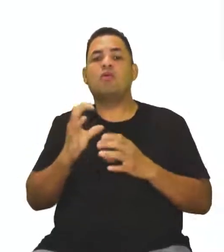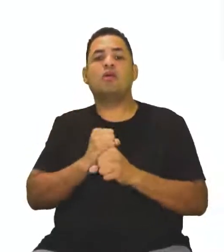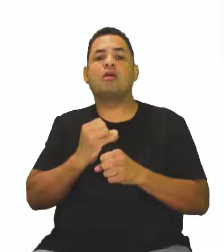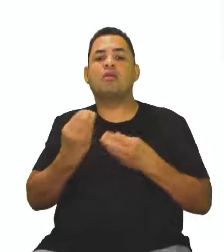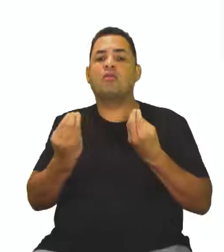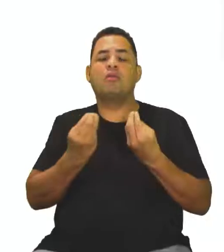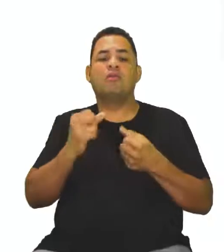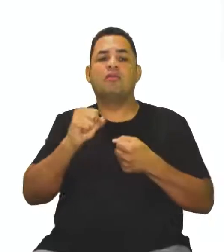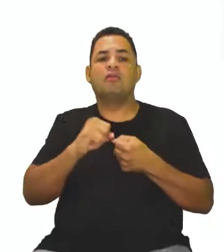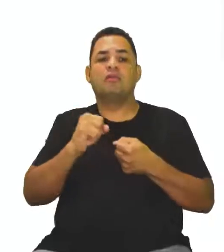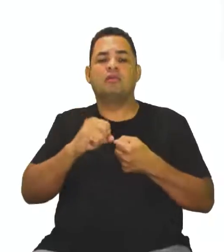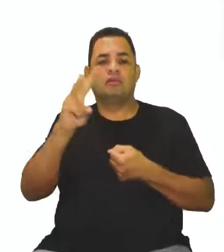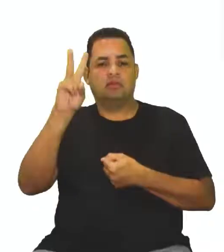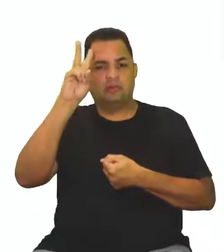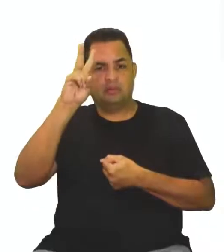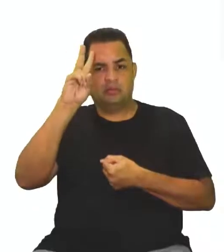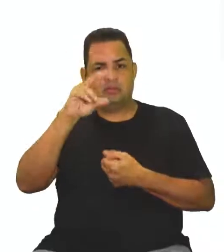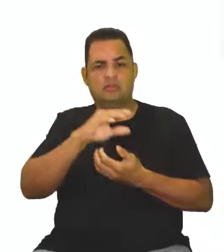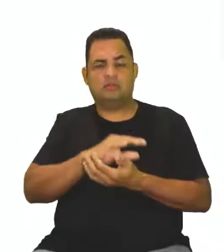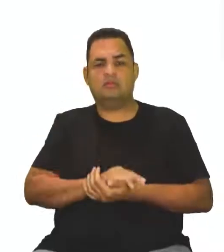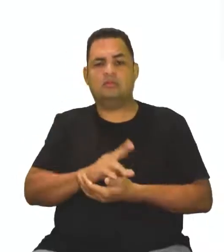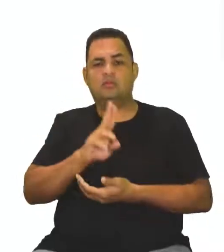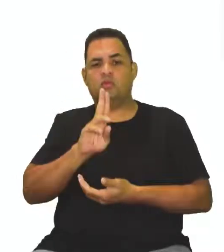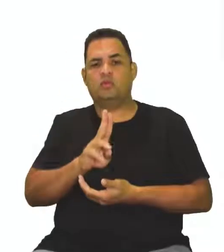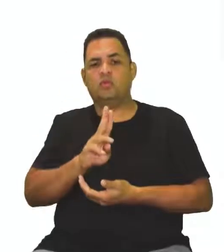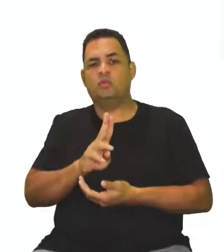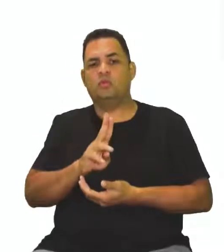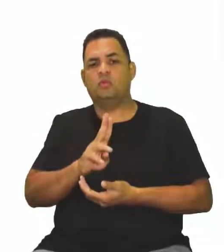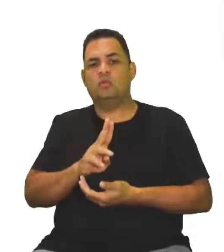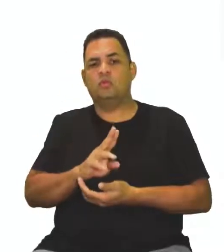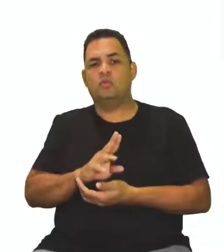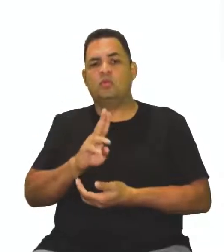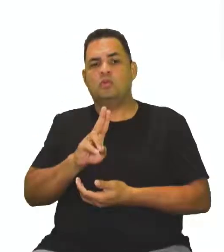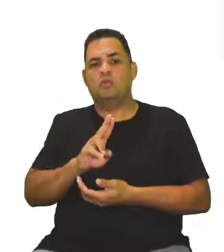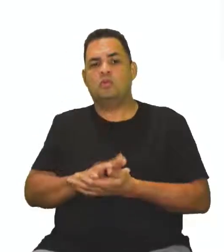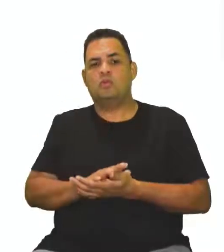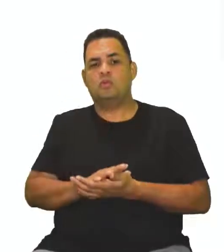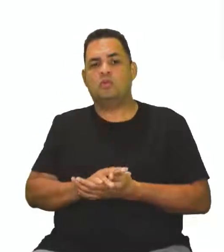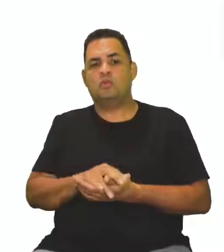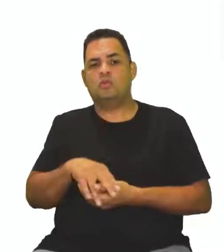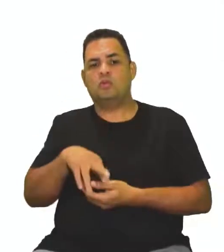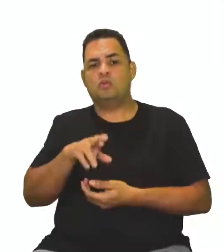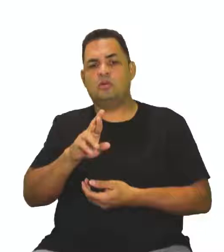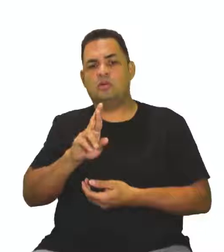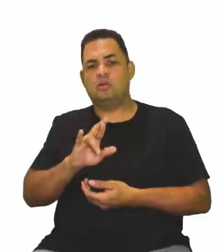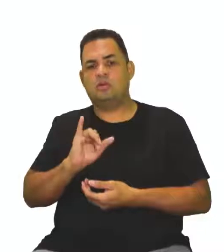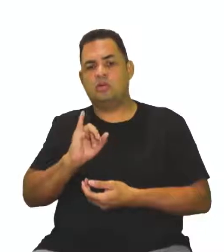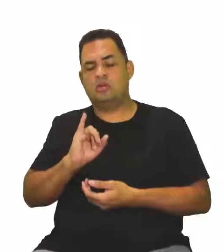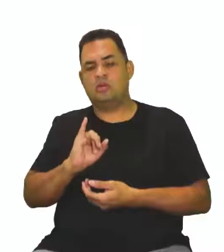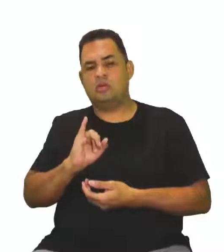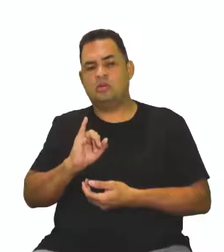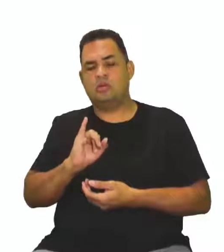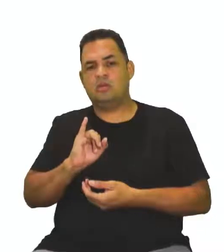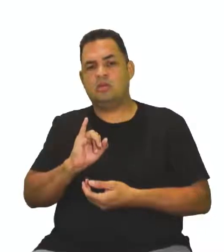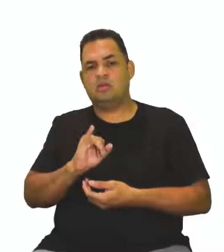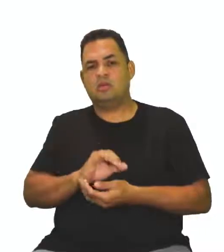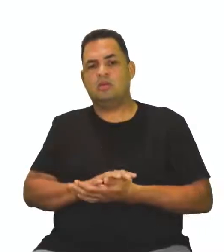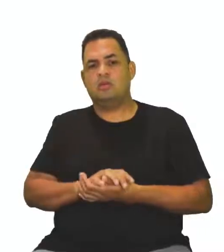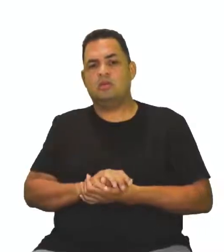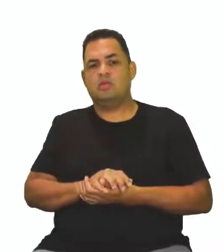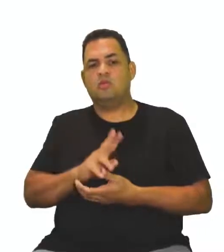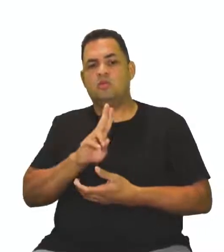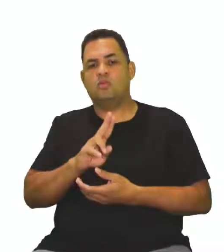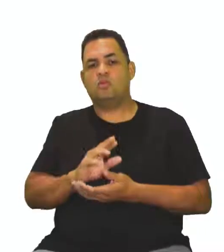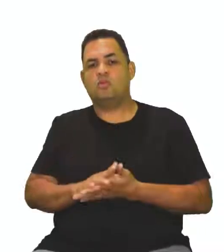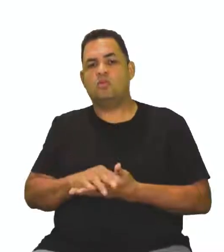pessoal? É só lembrar, lembra que eu falei para vocês? O ri, né? Ele acha alguma coisa engraçada aí e